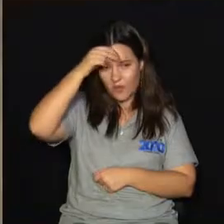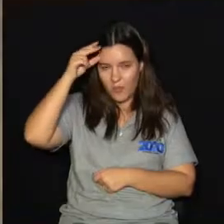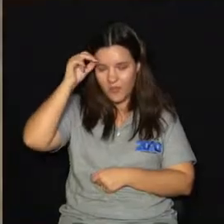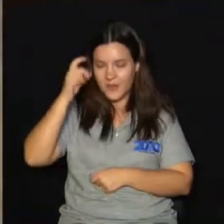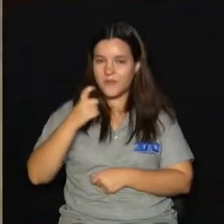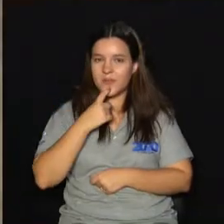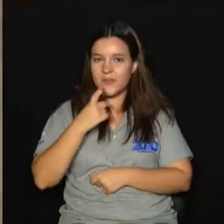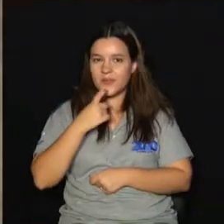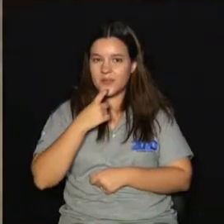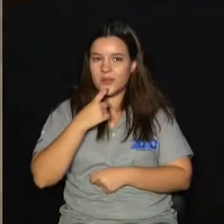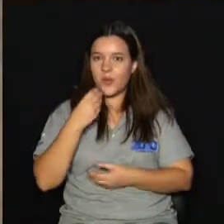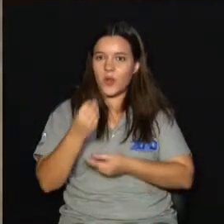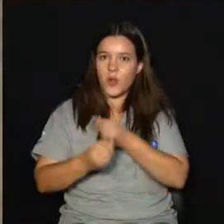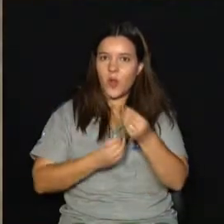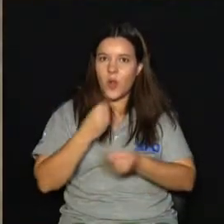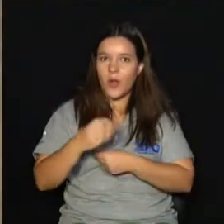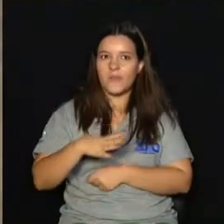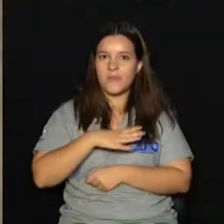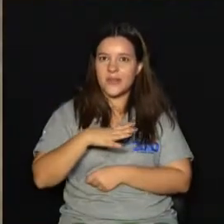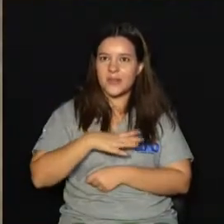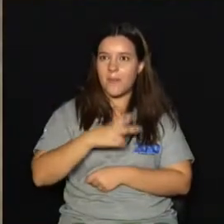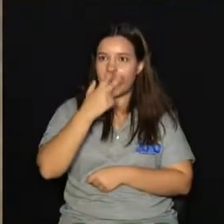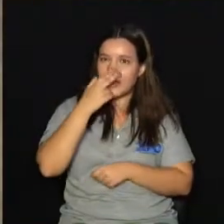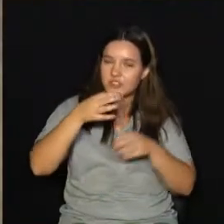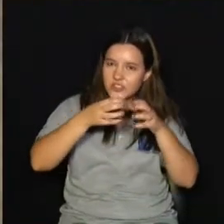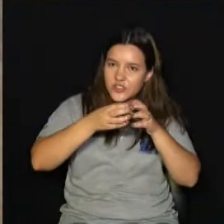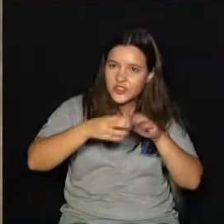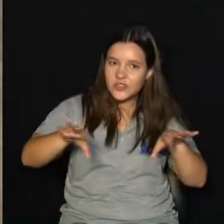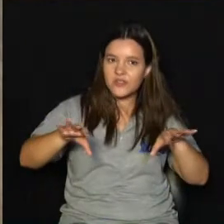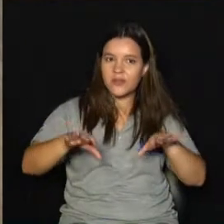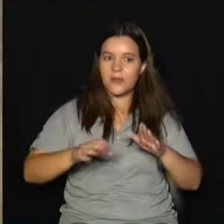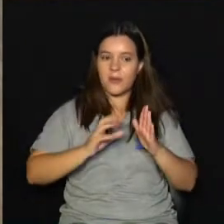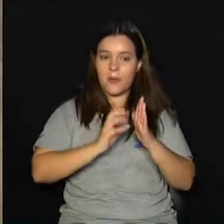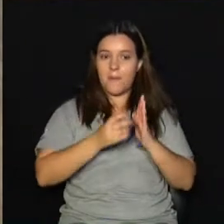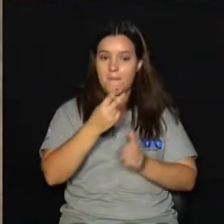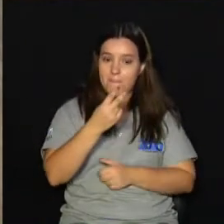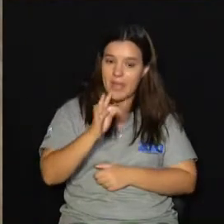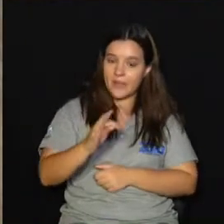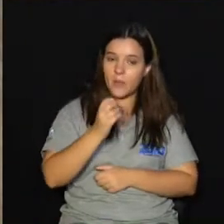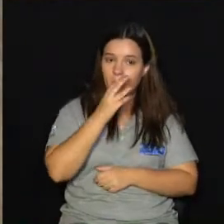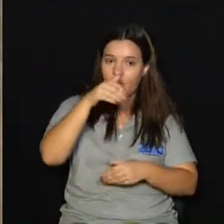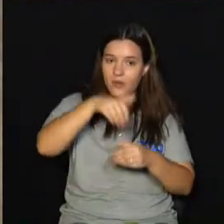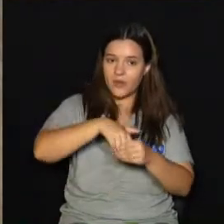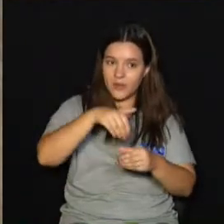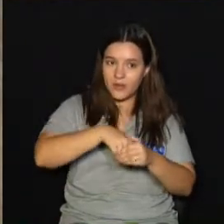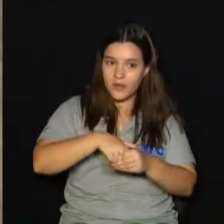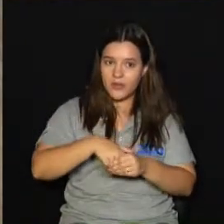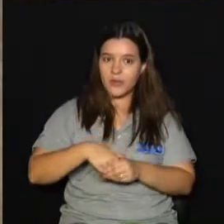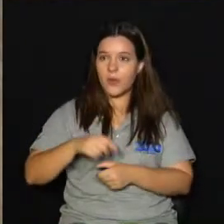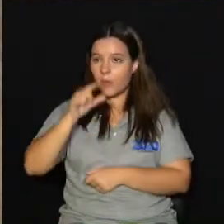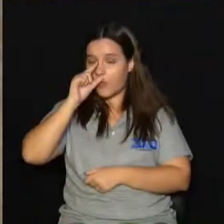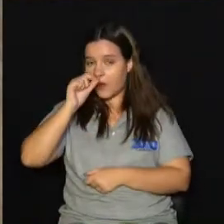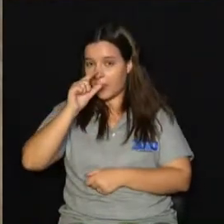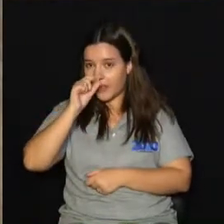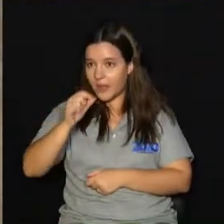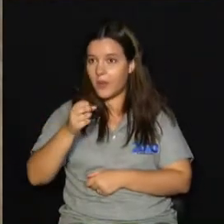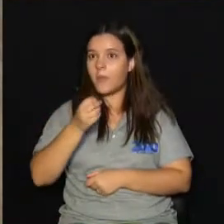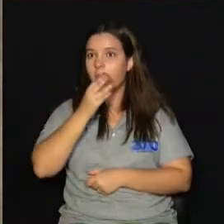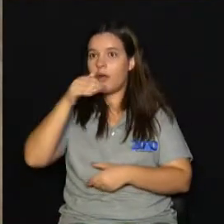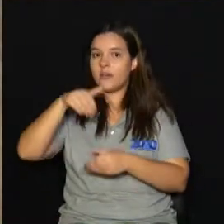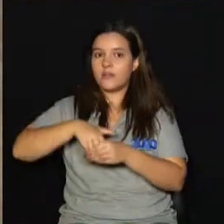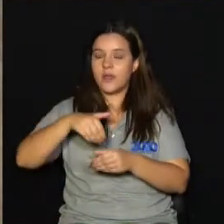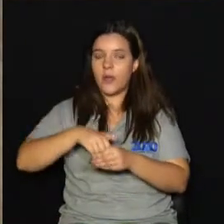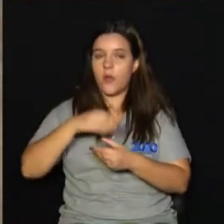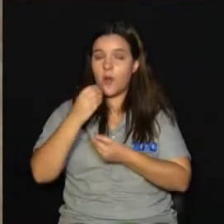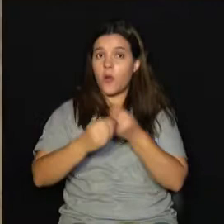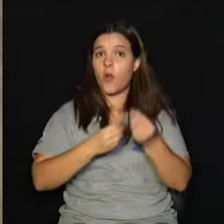é que ele encontra a cidade dividida, já que o PT teve boa votação, o PSD do Arthur Orsi teve boa votação? Como é que